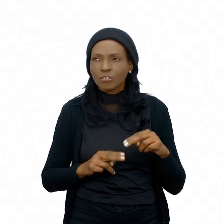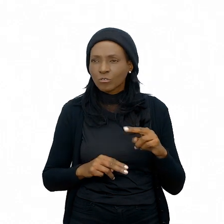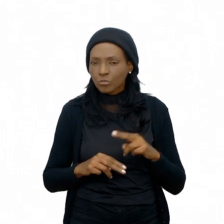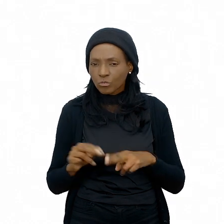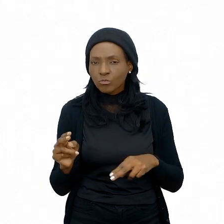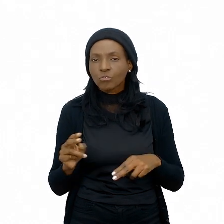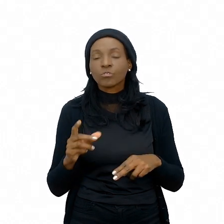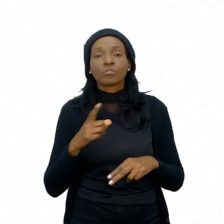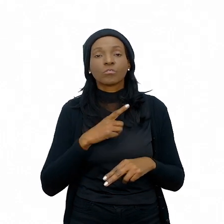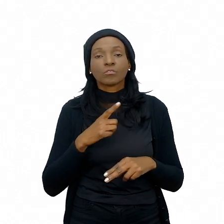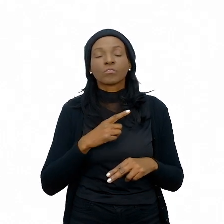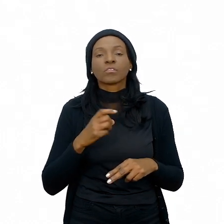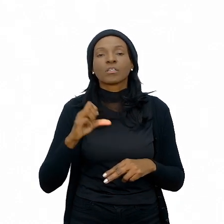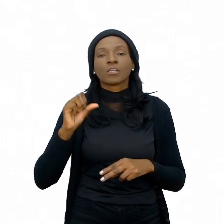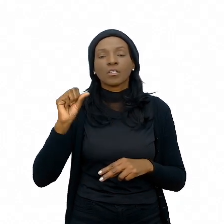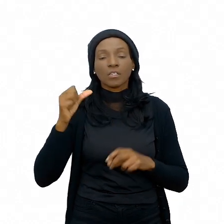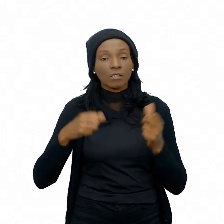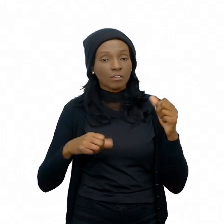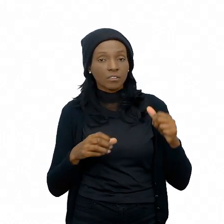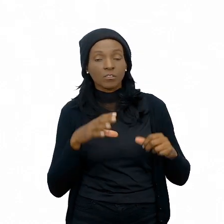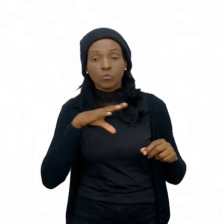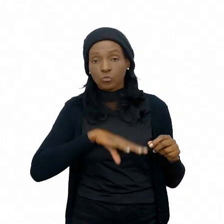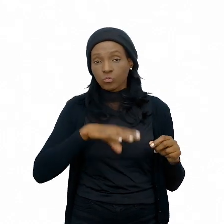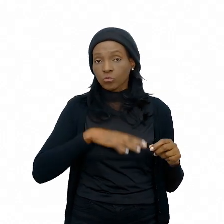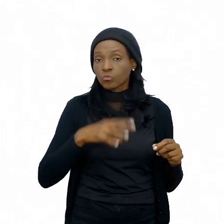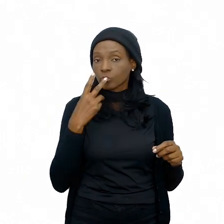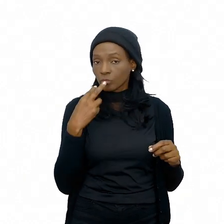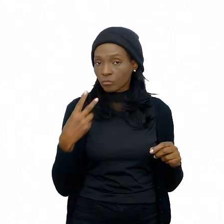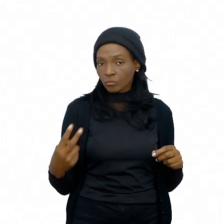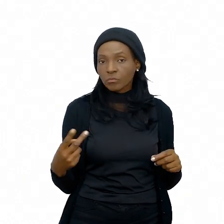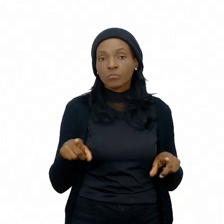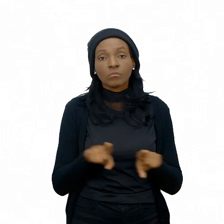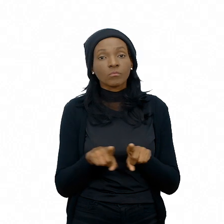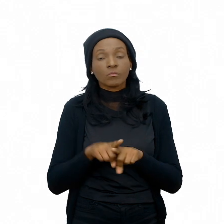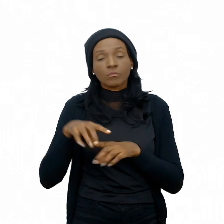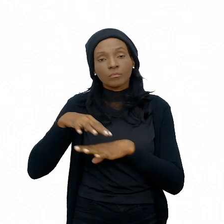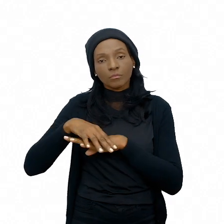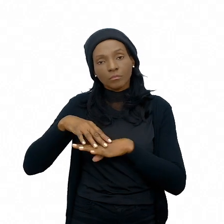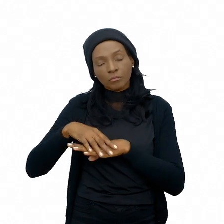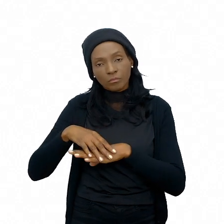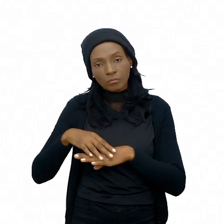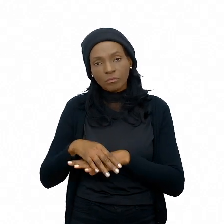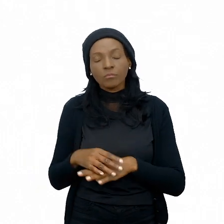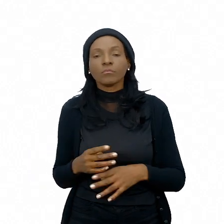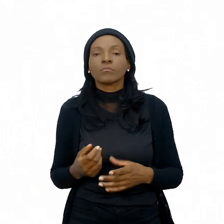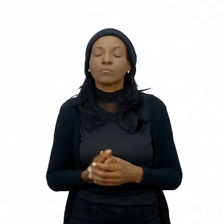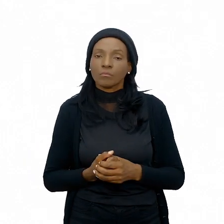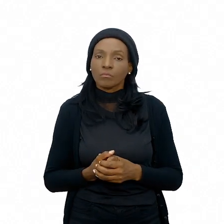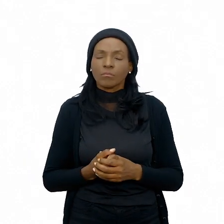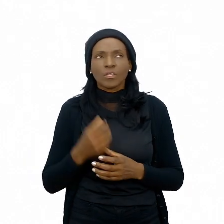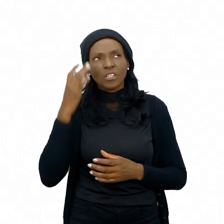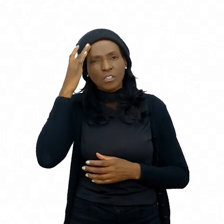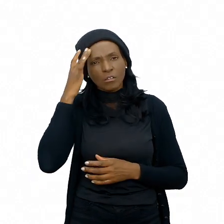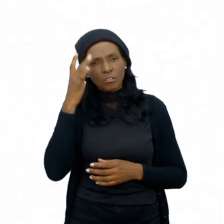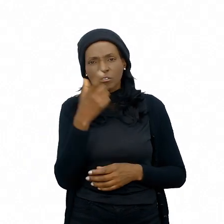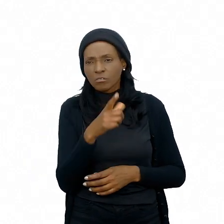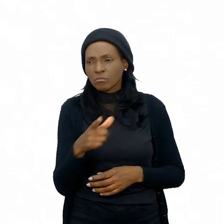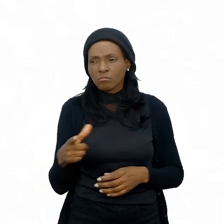ocorrerá a sondagem de língua portuguesa e também a de matemática. Não é porque não